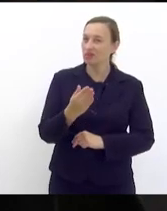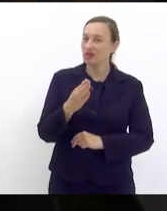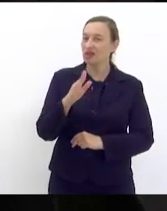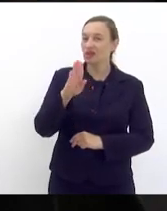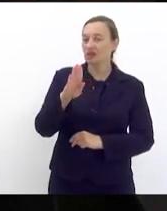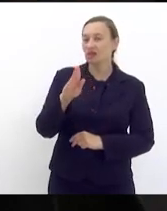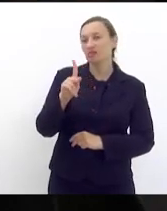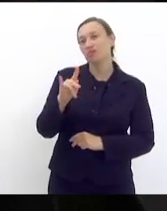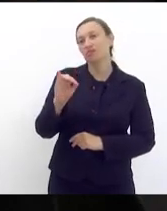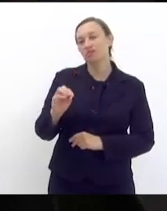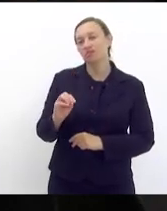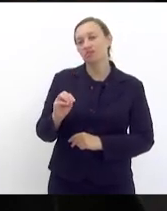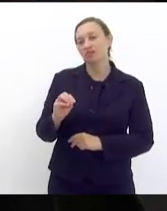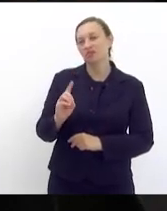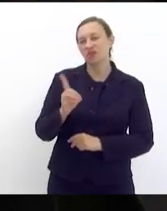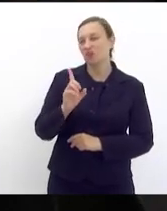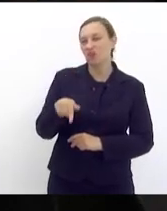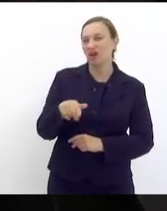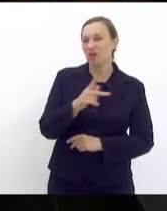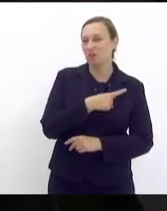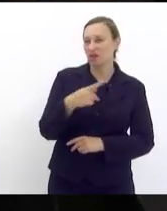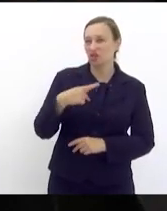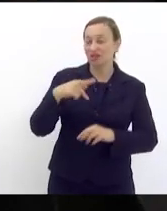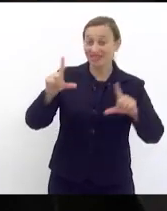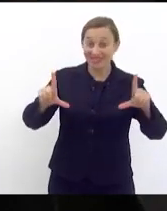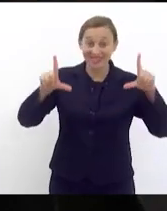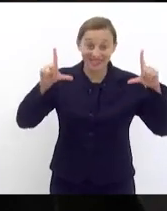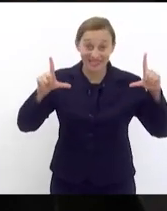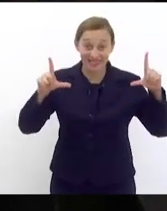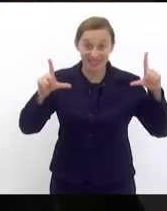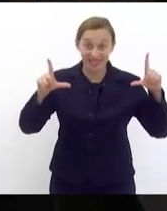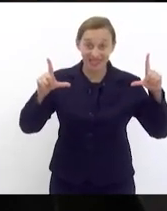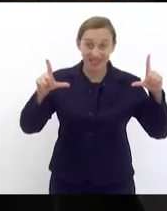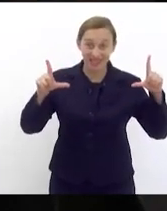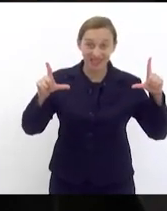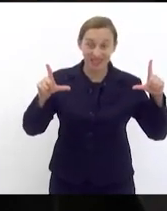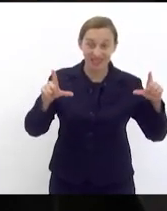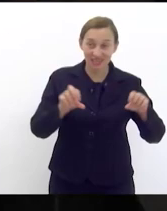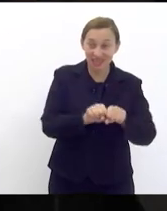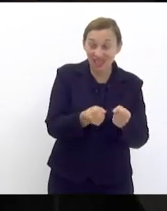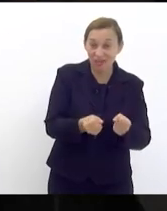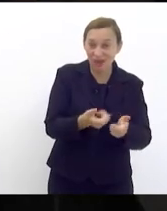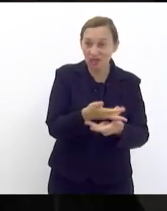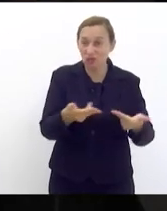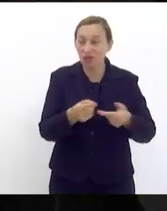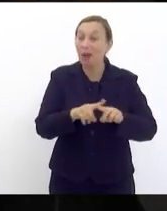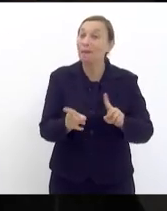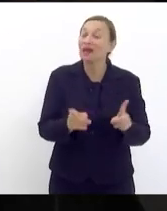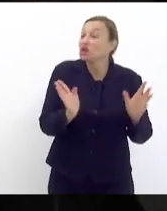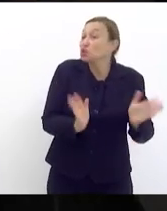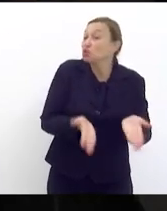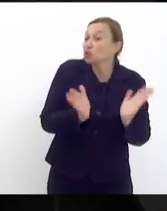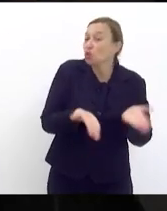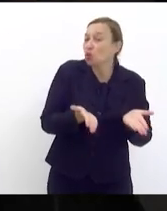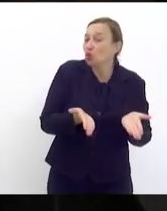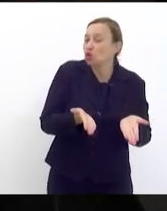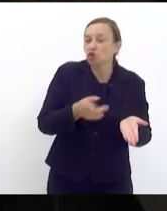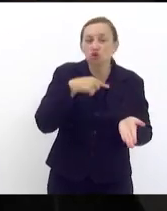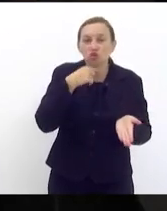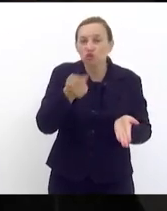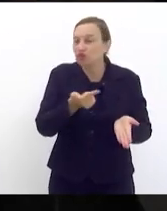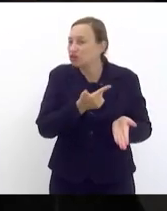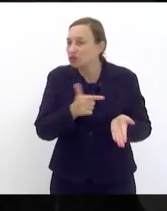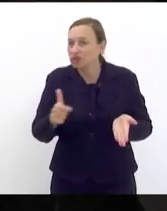Abner não é o pastor da televisão, da mídia, de quebrar o pau, mas talvez seja hoje, não tenho dúvida